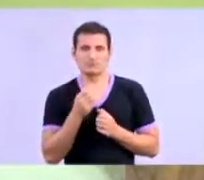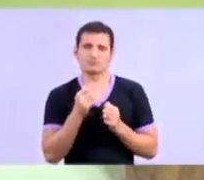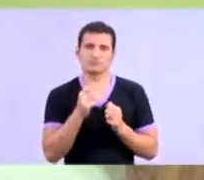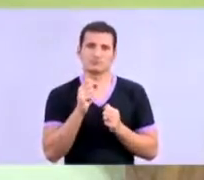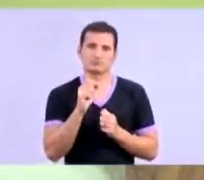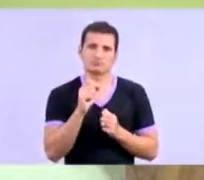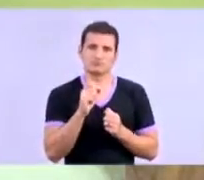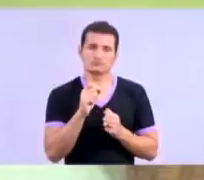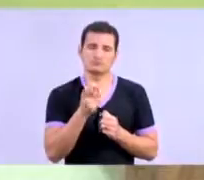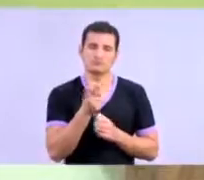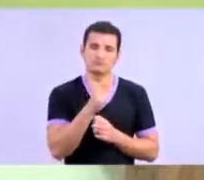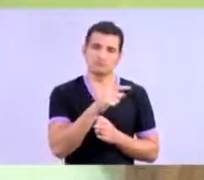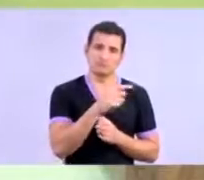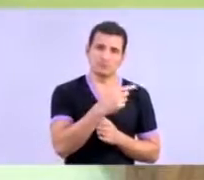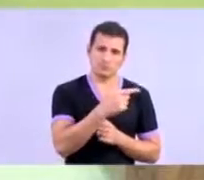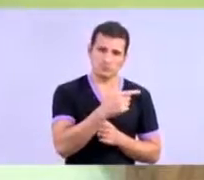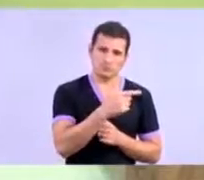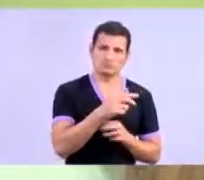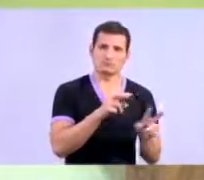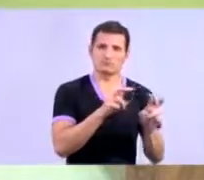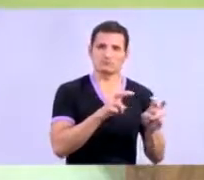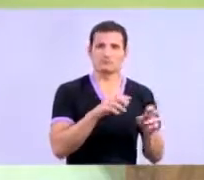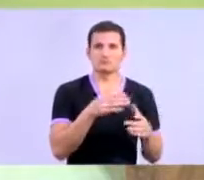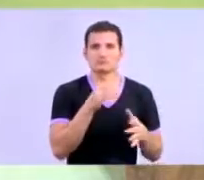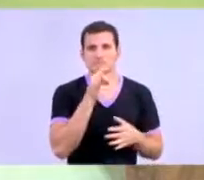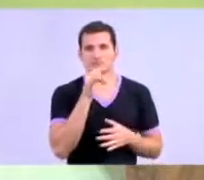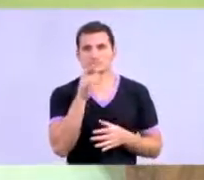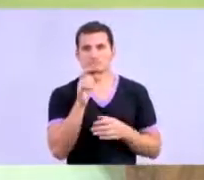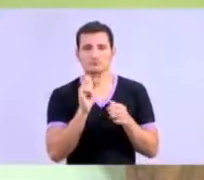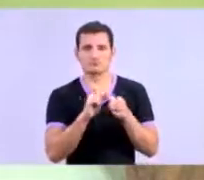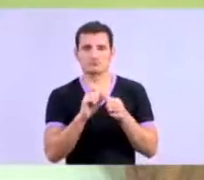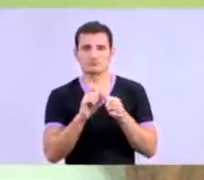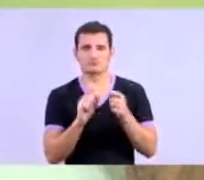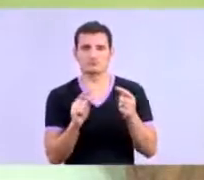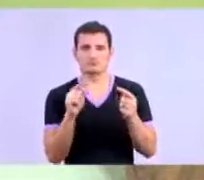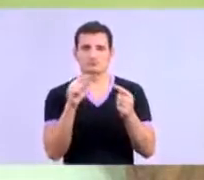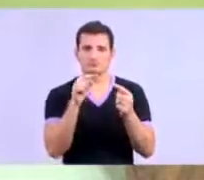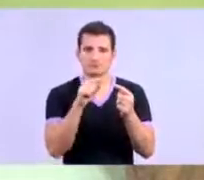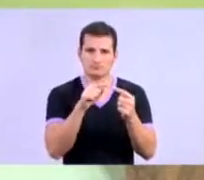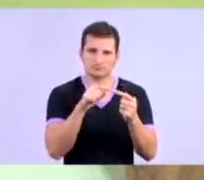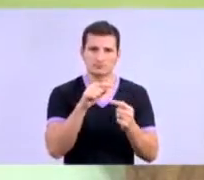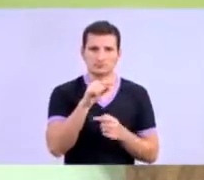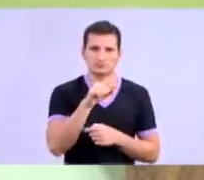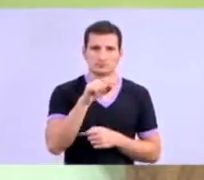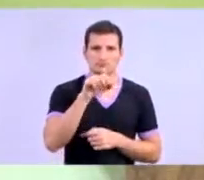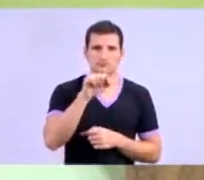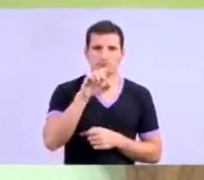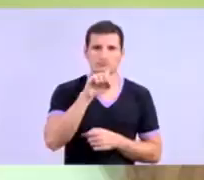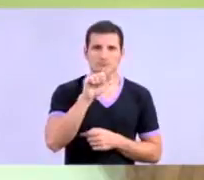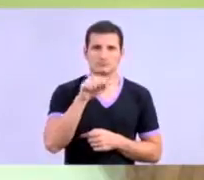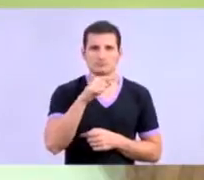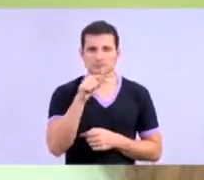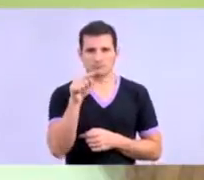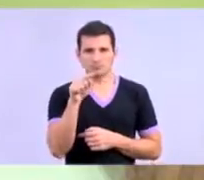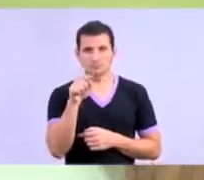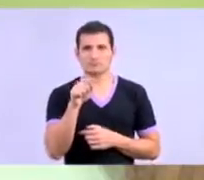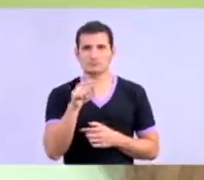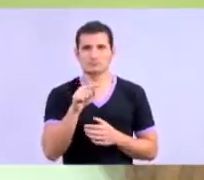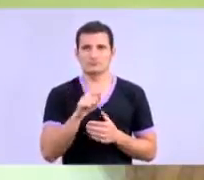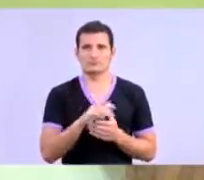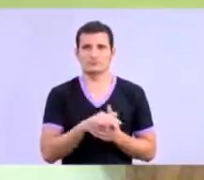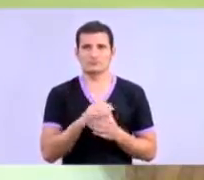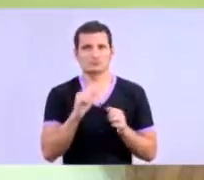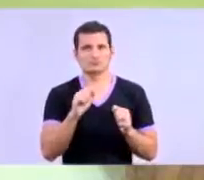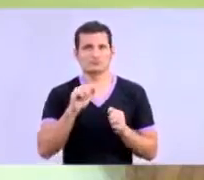autenticar na outra máquina. Então, por exemplo, quando você faz a conexão, a camada de sessão, então, entra em ação e, no caso, pode